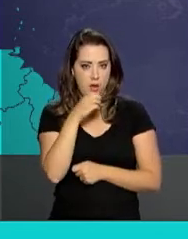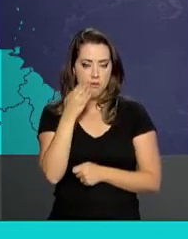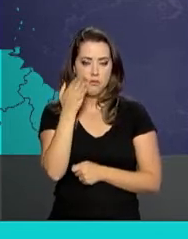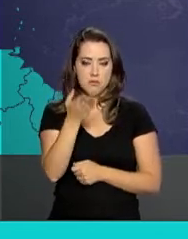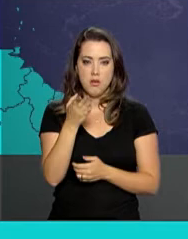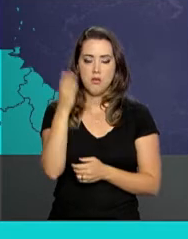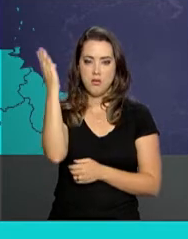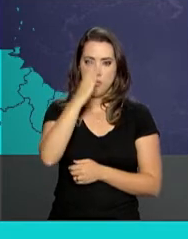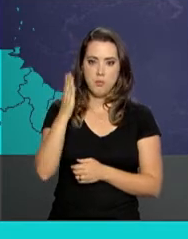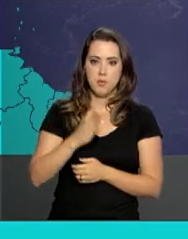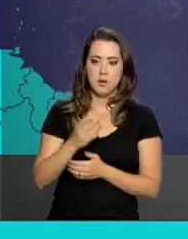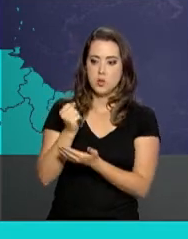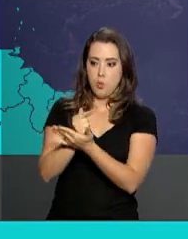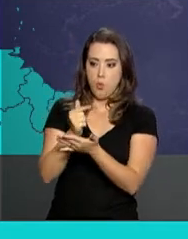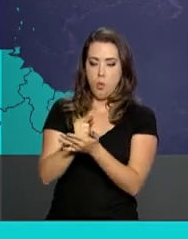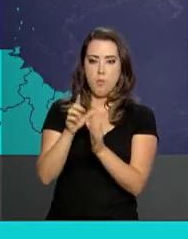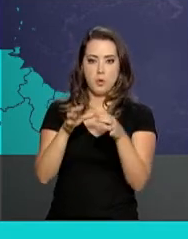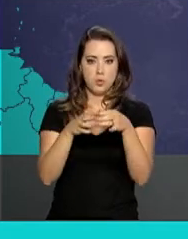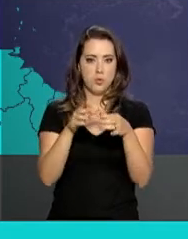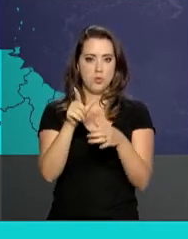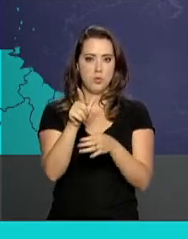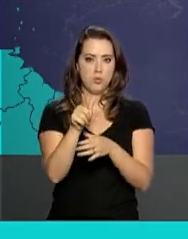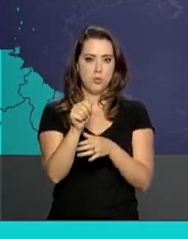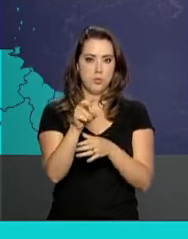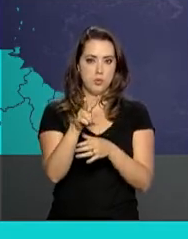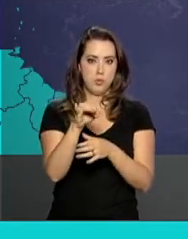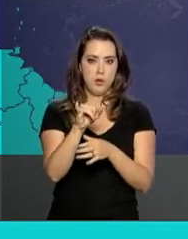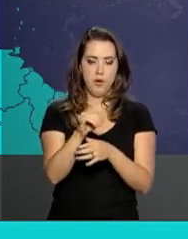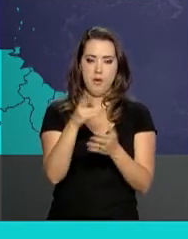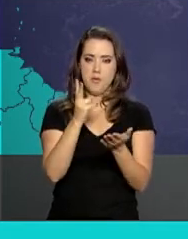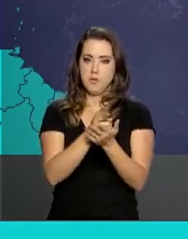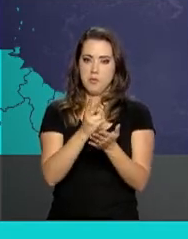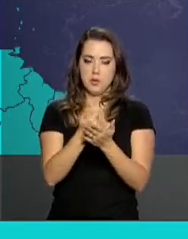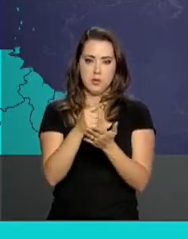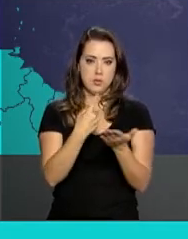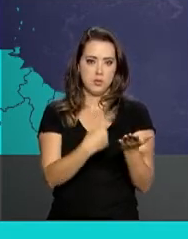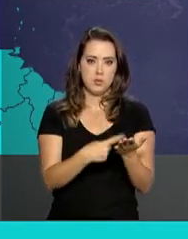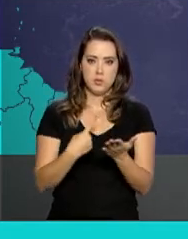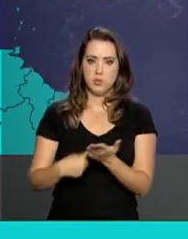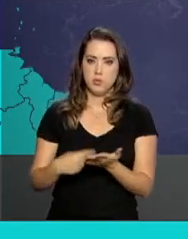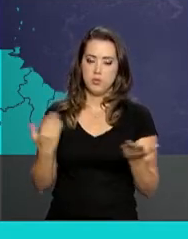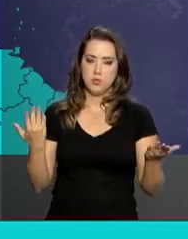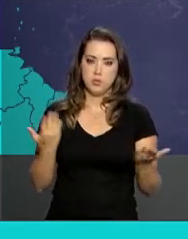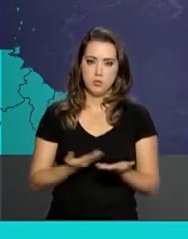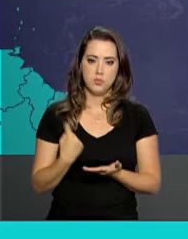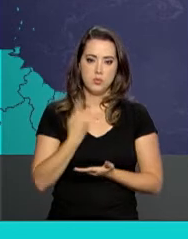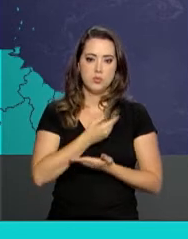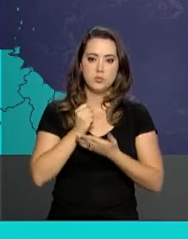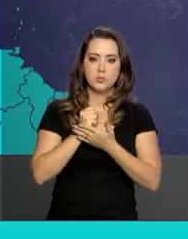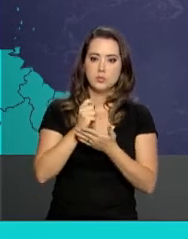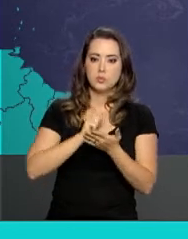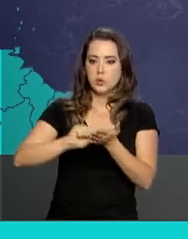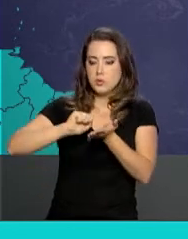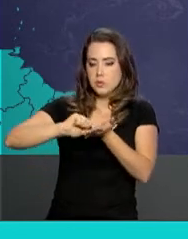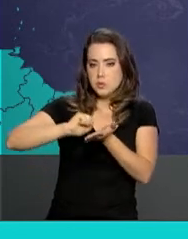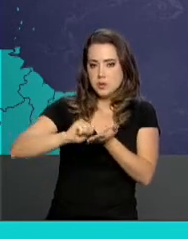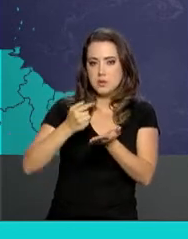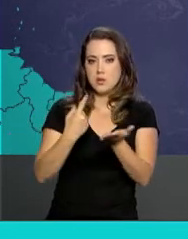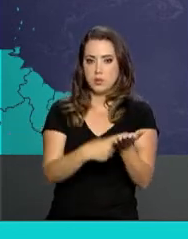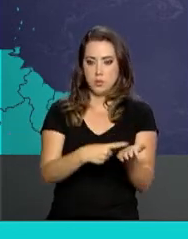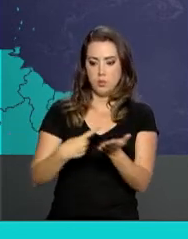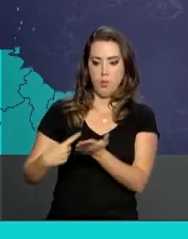e o Brasil se recorreu a eles, mesmo não fazendo parte desse acordo. Então, hoje, nós vamos assinar esse